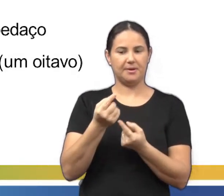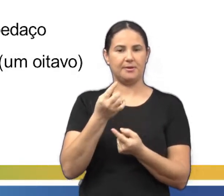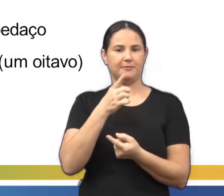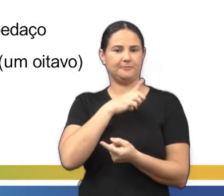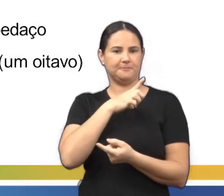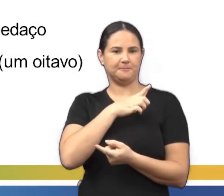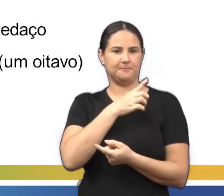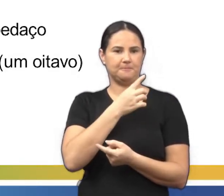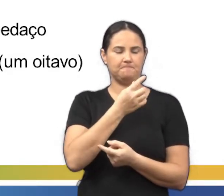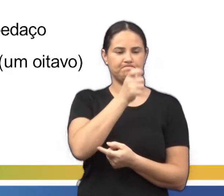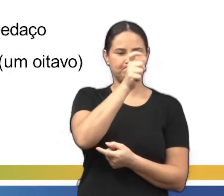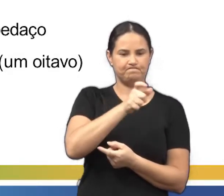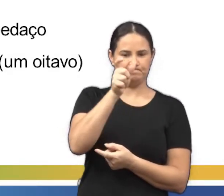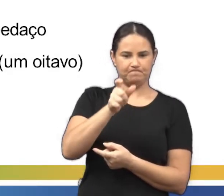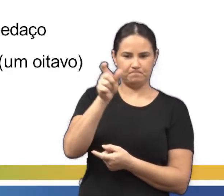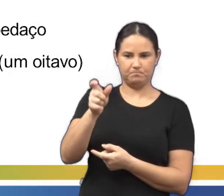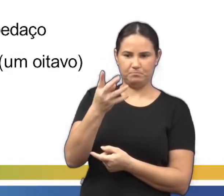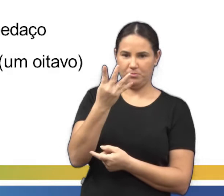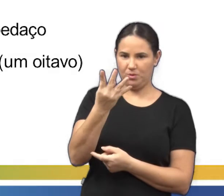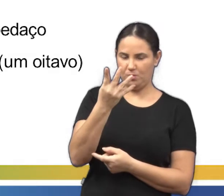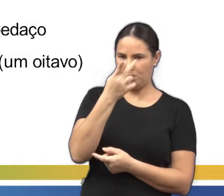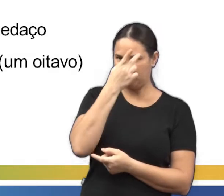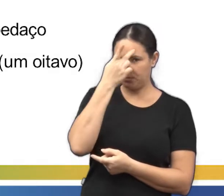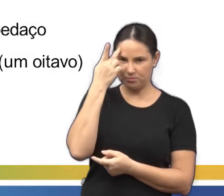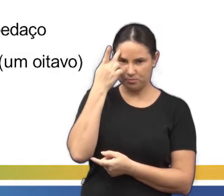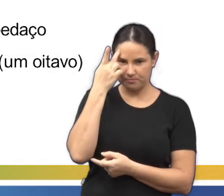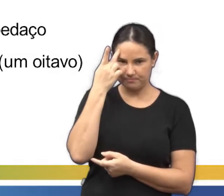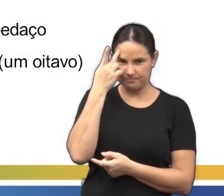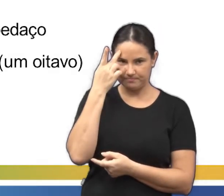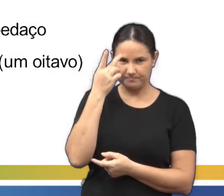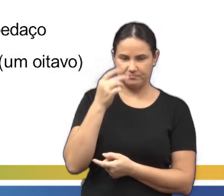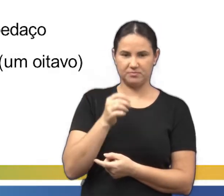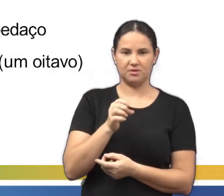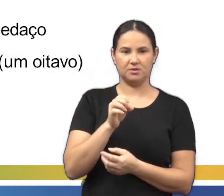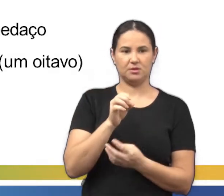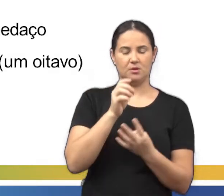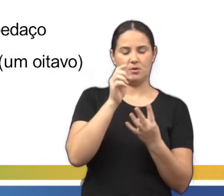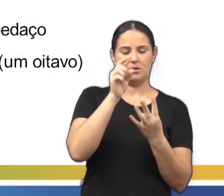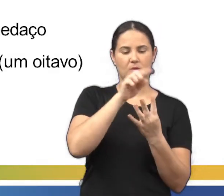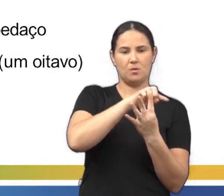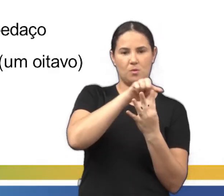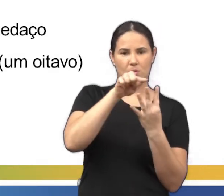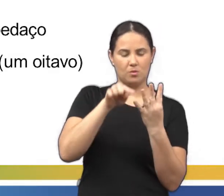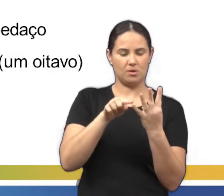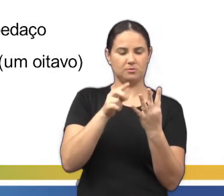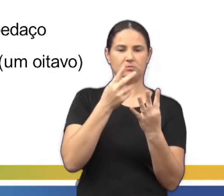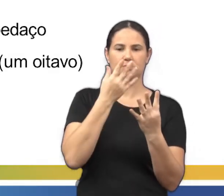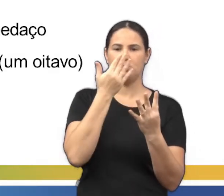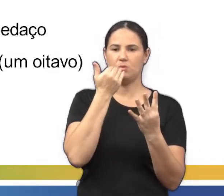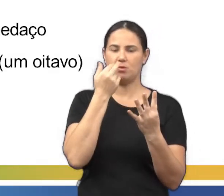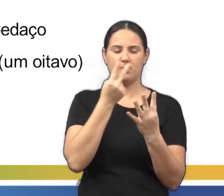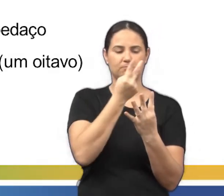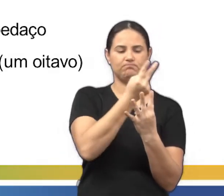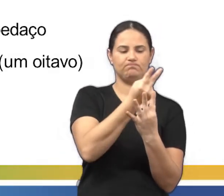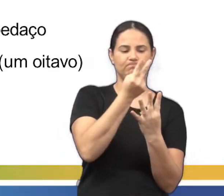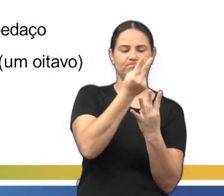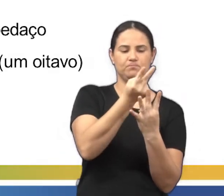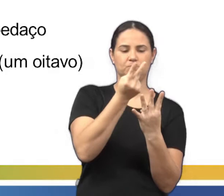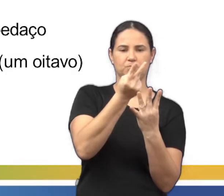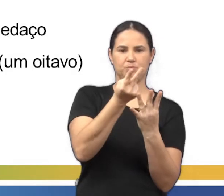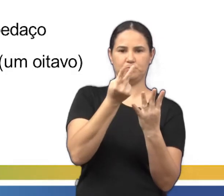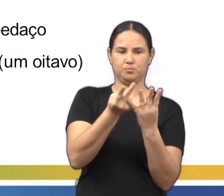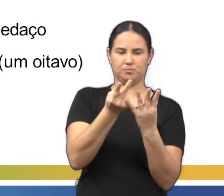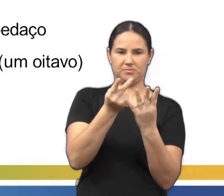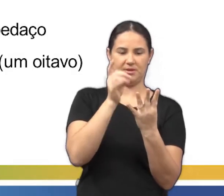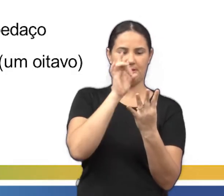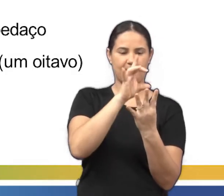essa pizza, se todas comerem 2 pedaços, assim cada pessoa comeu 2/8 da pizza,